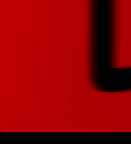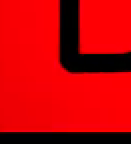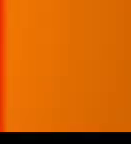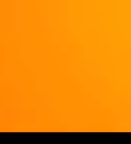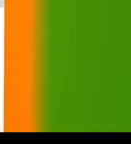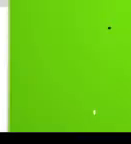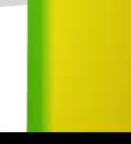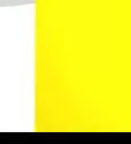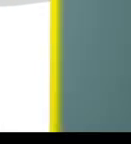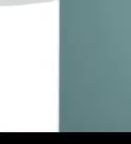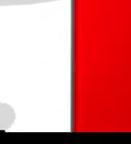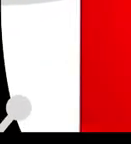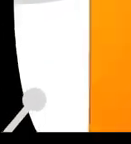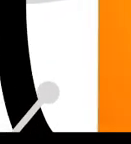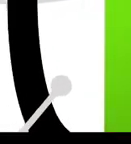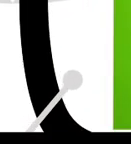Olá